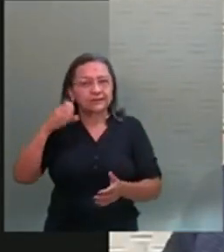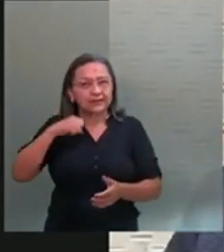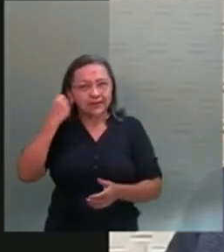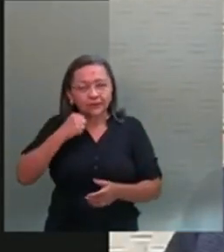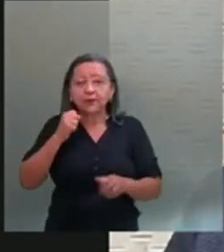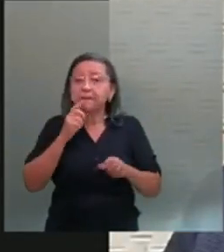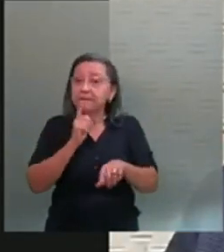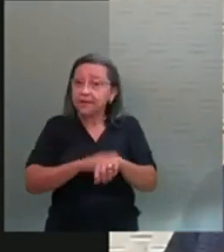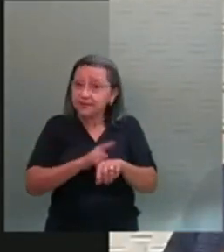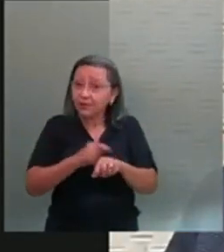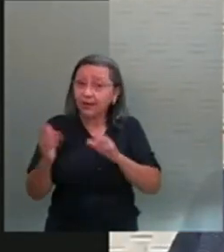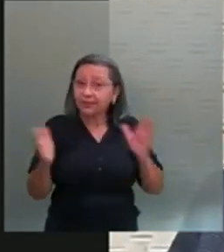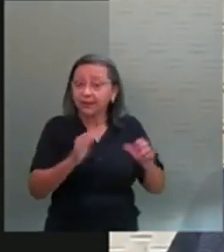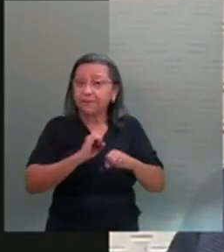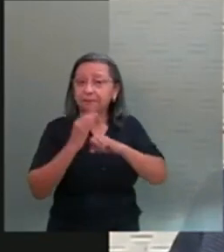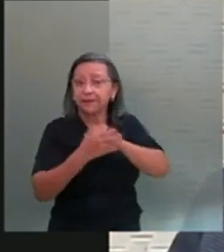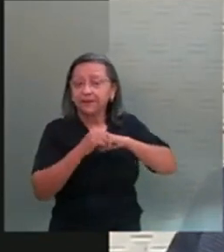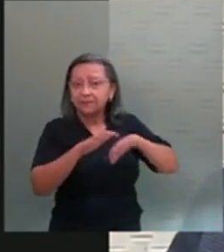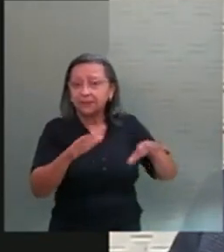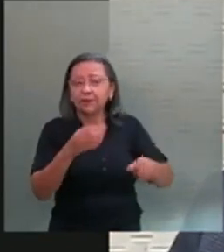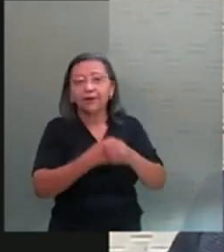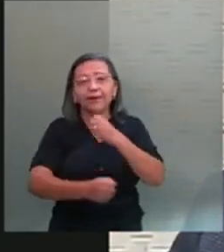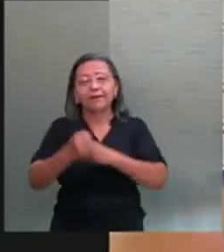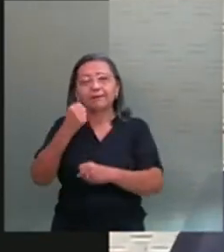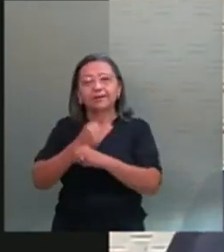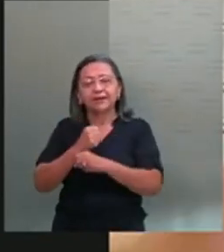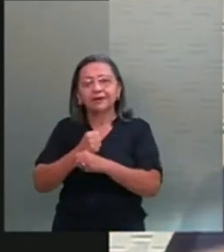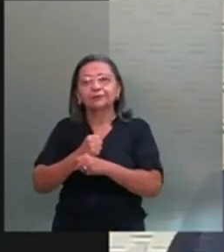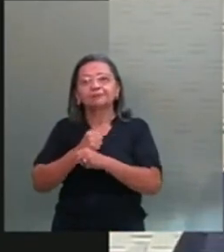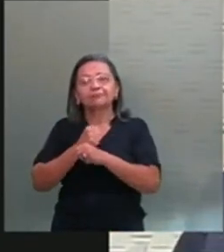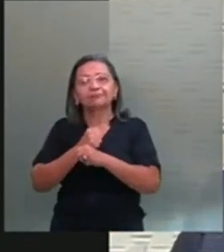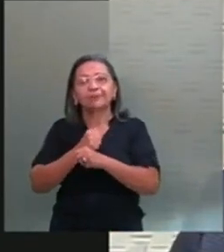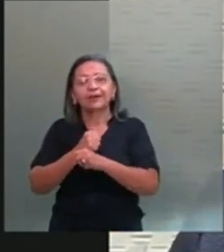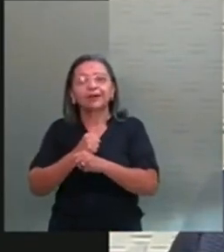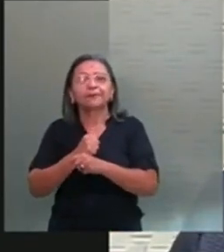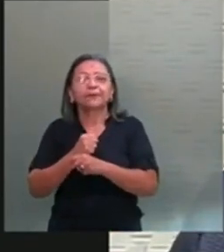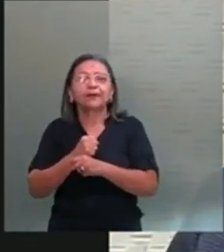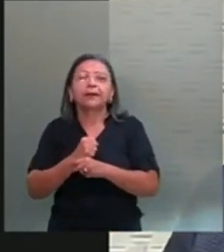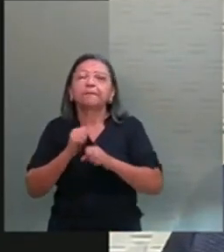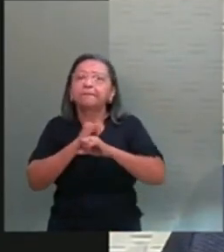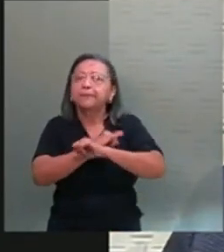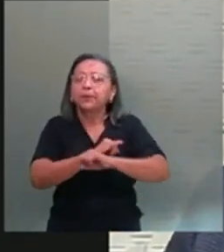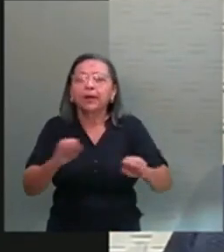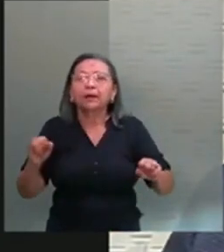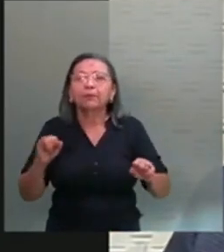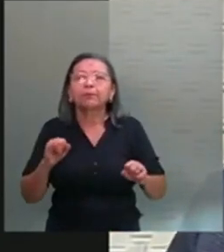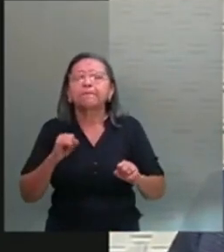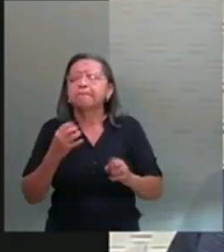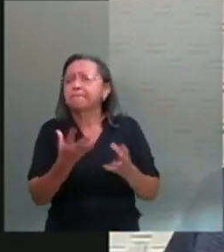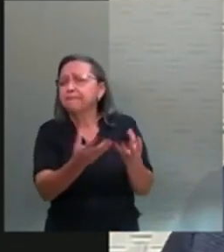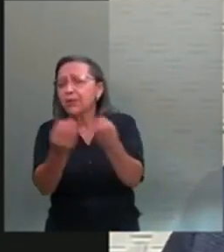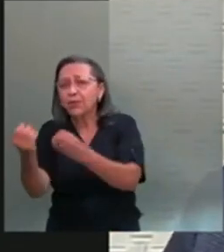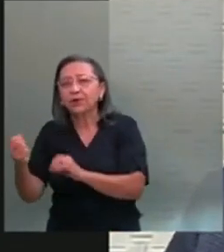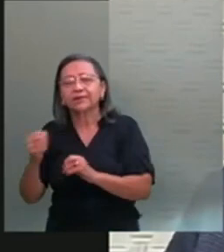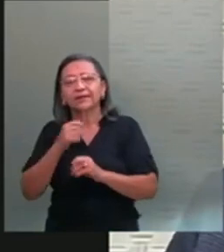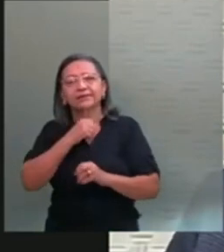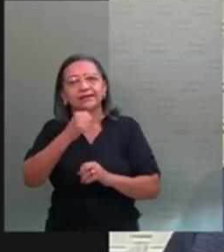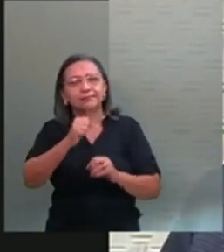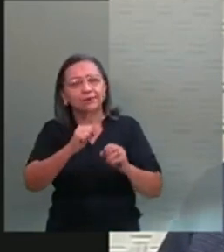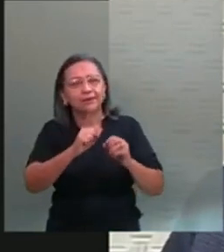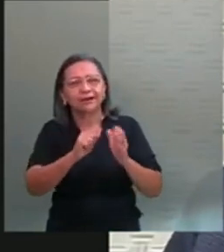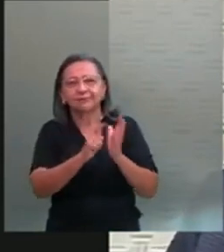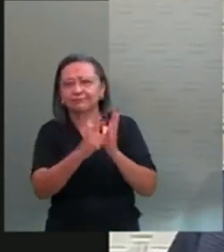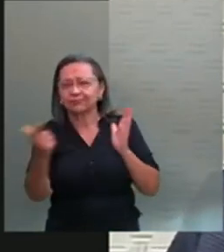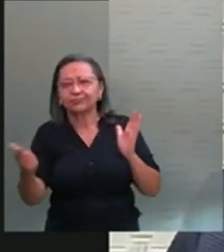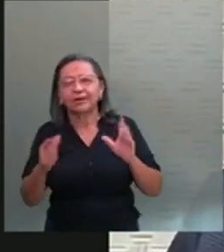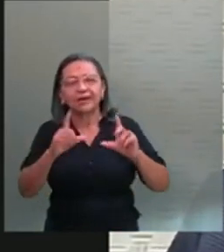pandemia. No ano passado, a agência Senado publicou, como alguns senadores lembraram, milhares de reportagens em texto e foto no